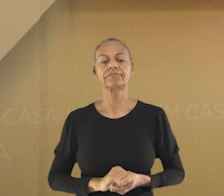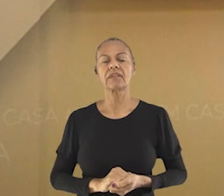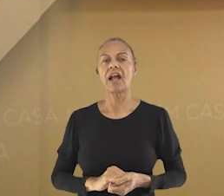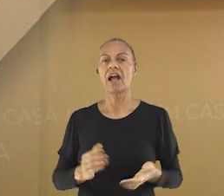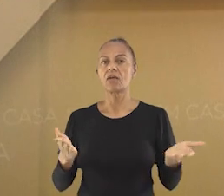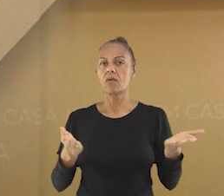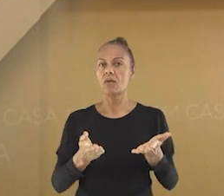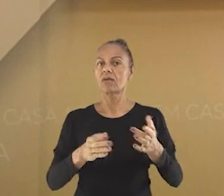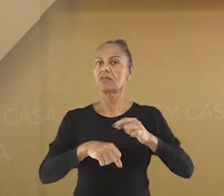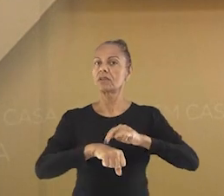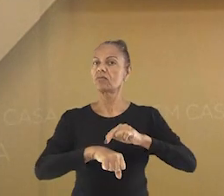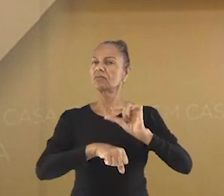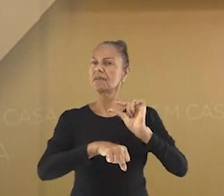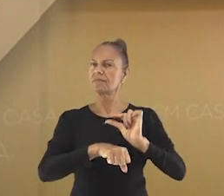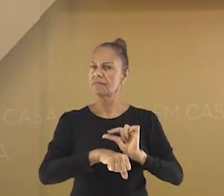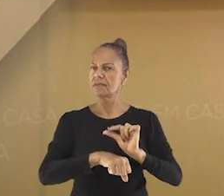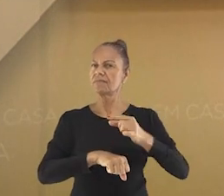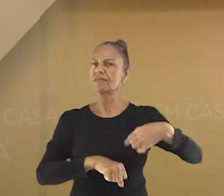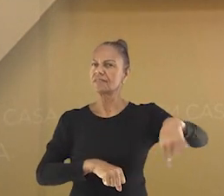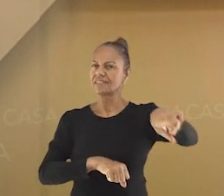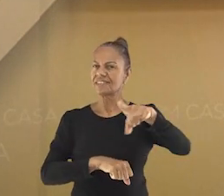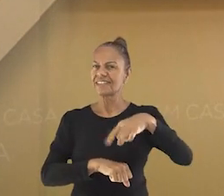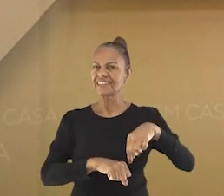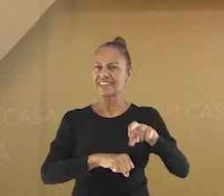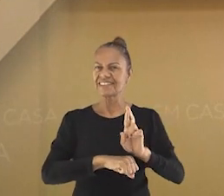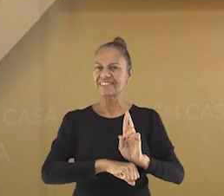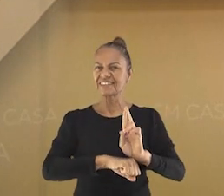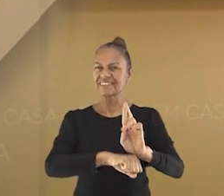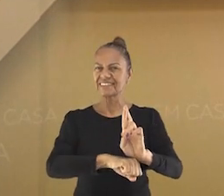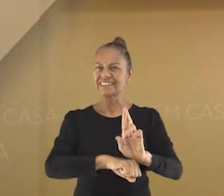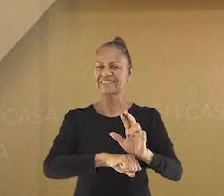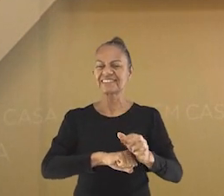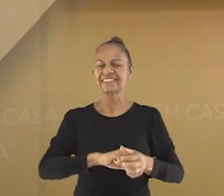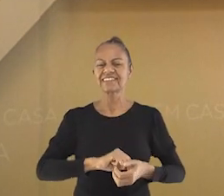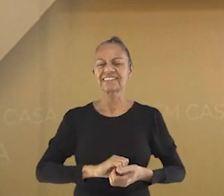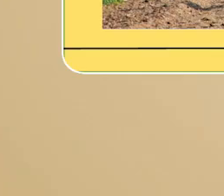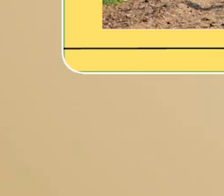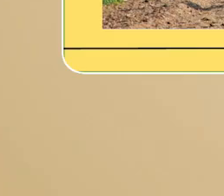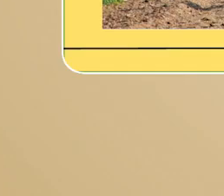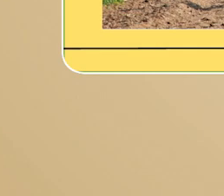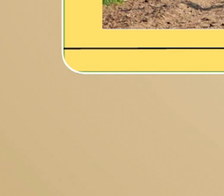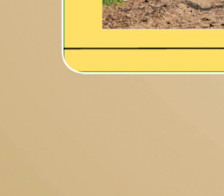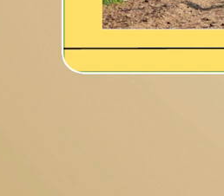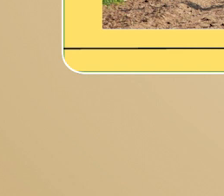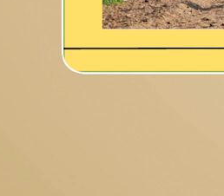ficar diferente da minha. Vou dar um tempo para vocês responderem.